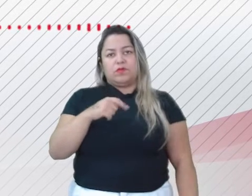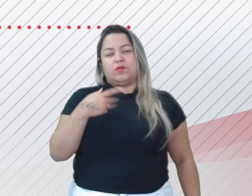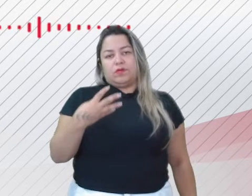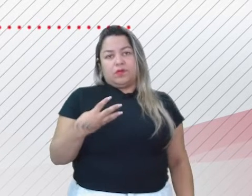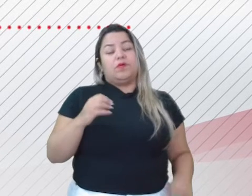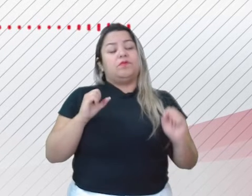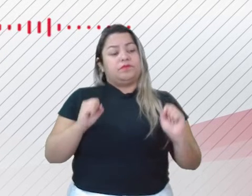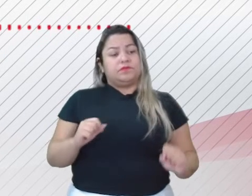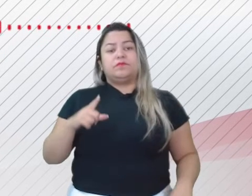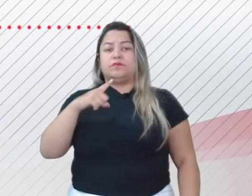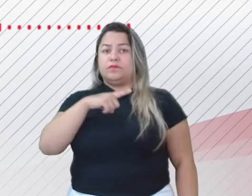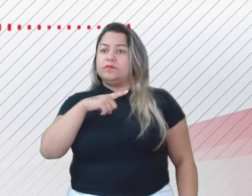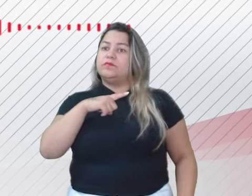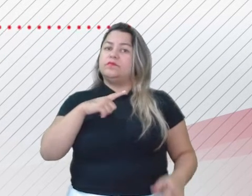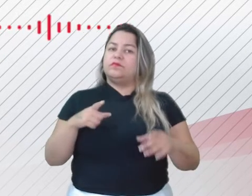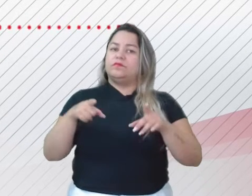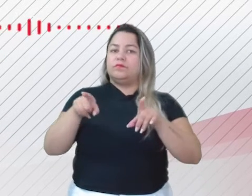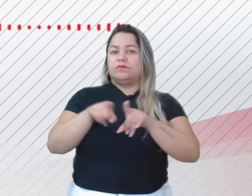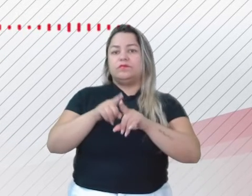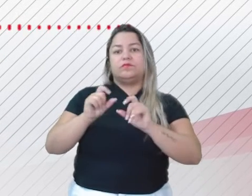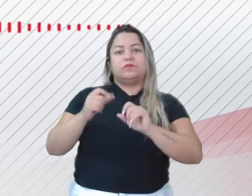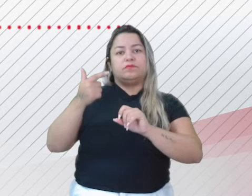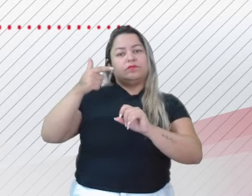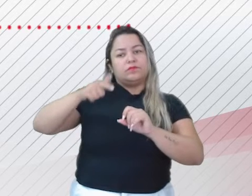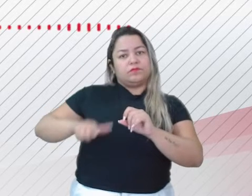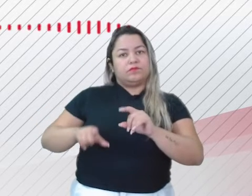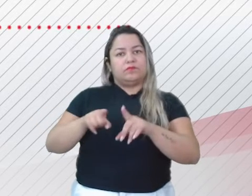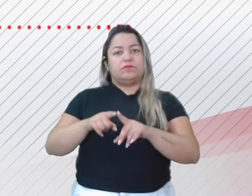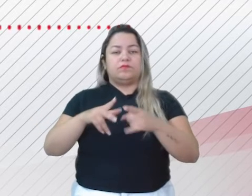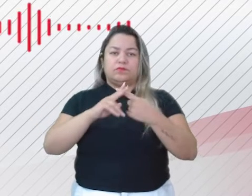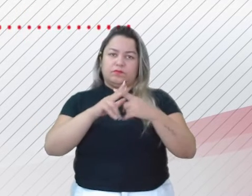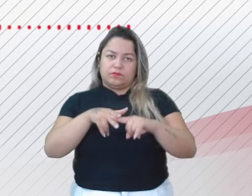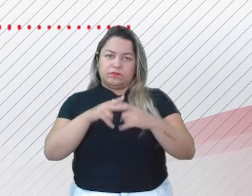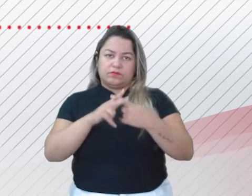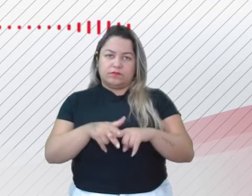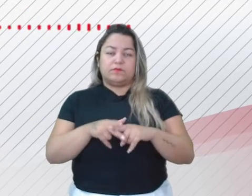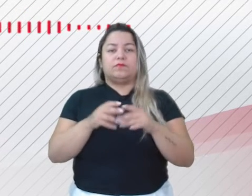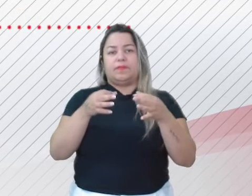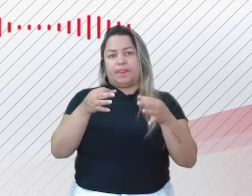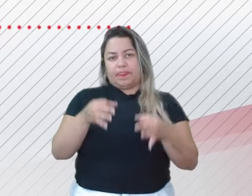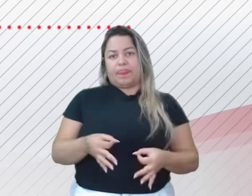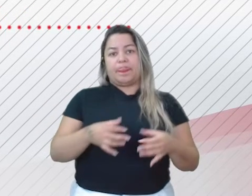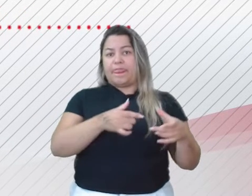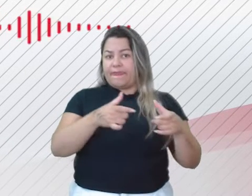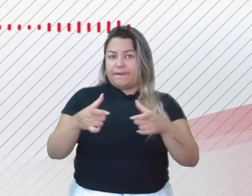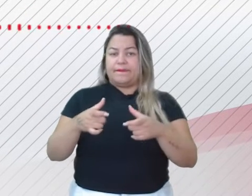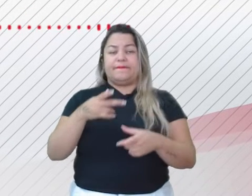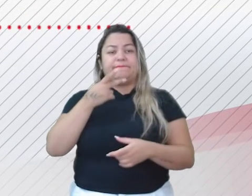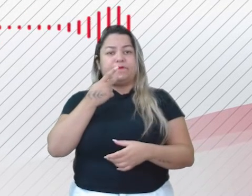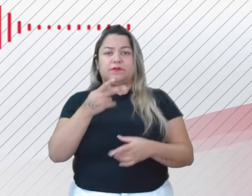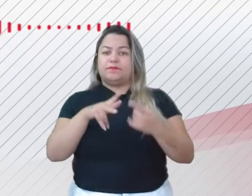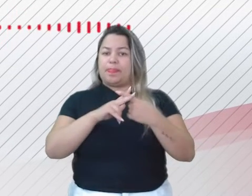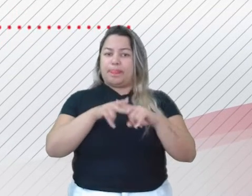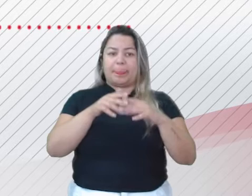de 2024. Pode ter um ciclo virtuoso na economia quando você faz os ajustes no lugar certo. Porque tem gente